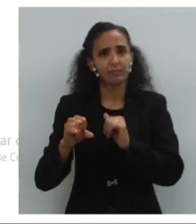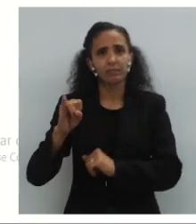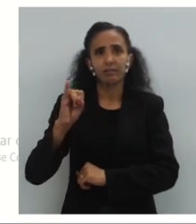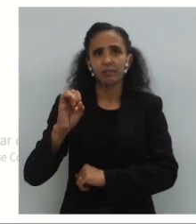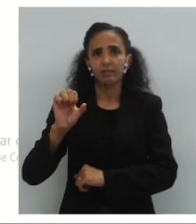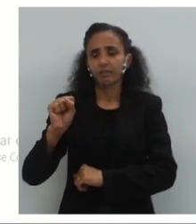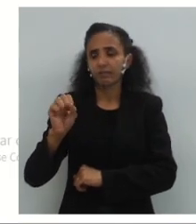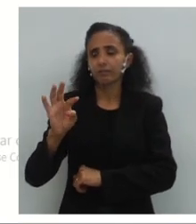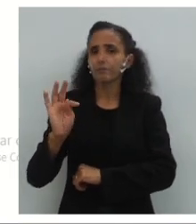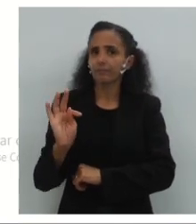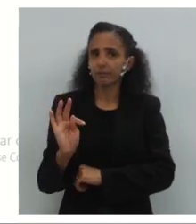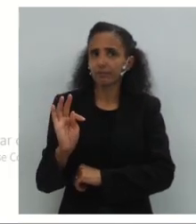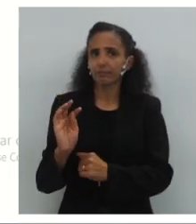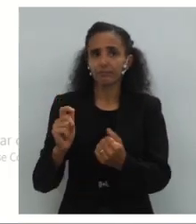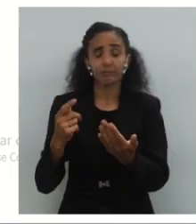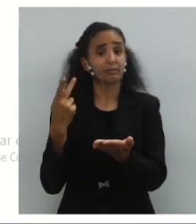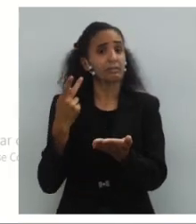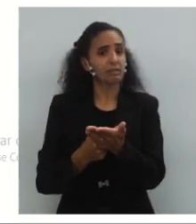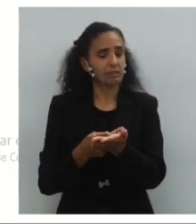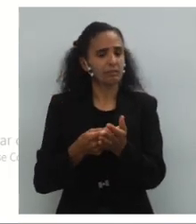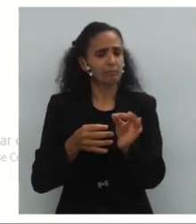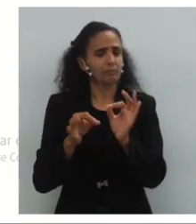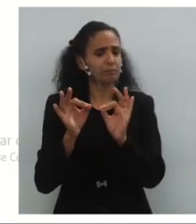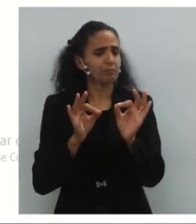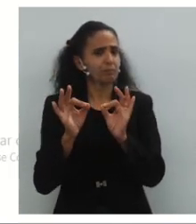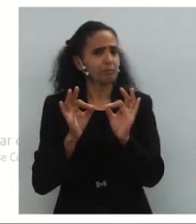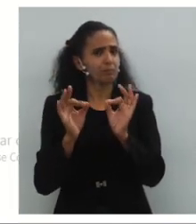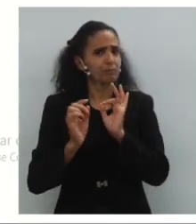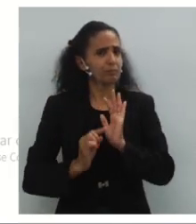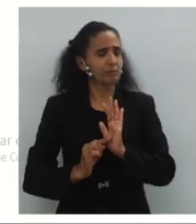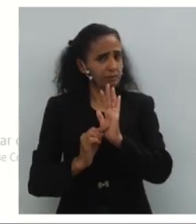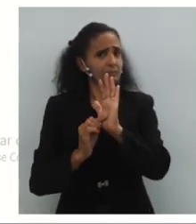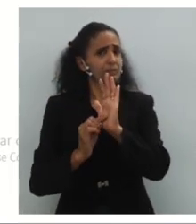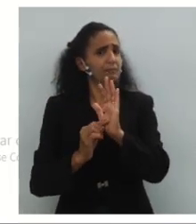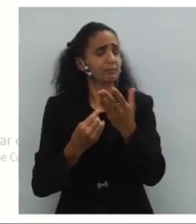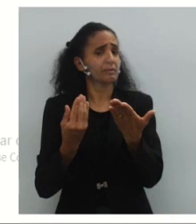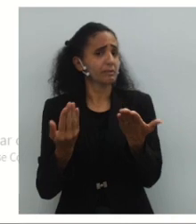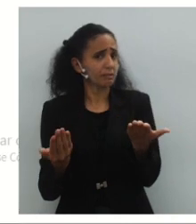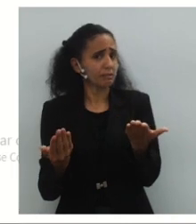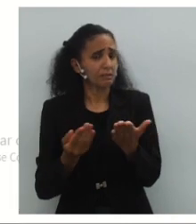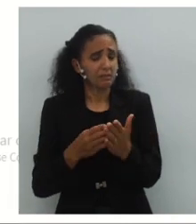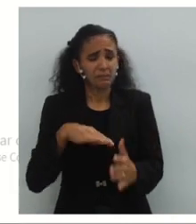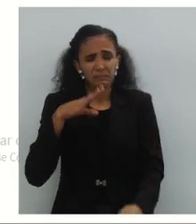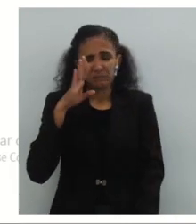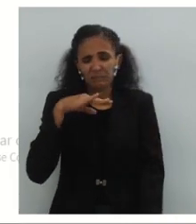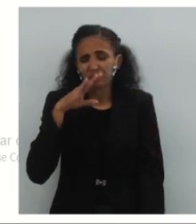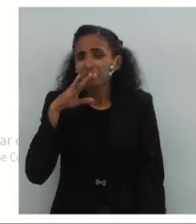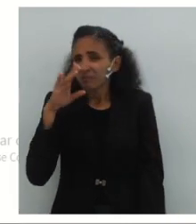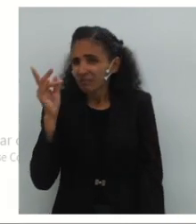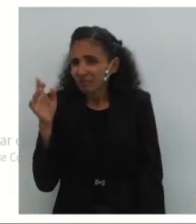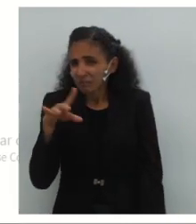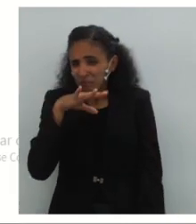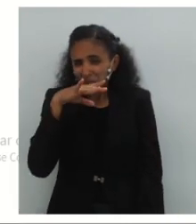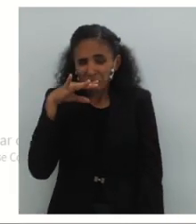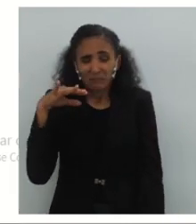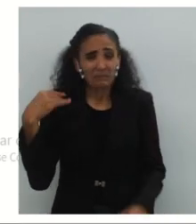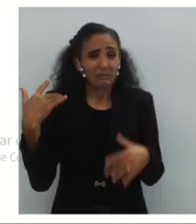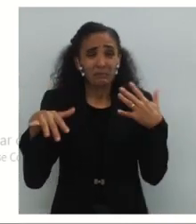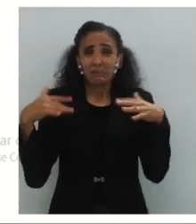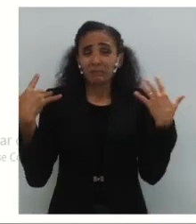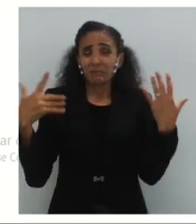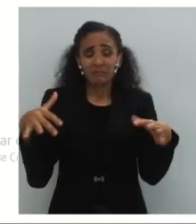vai depender da IST. Então, se fala sobre manifestação, ela pode apresentar aí um